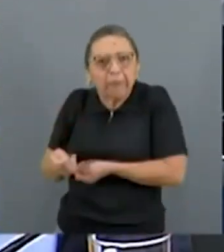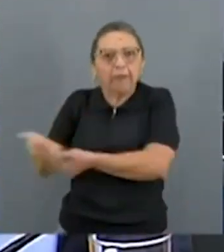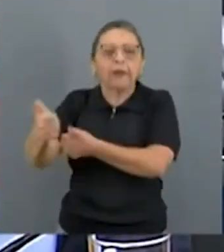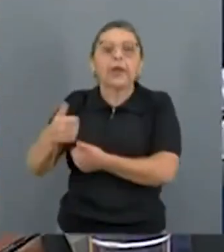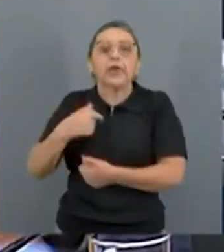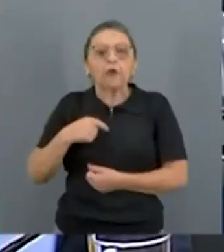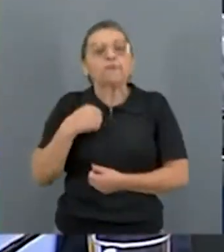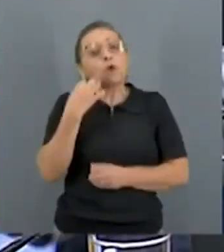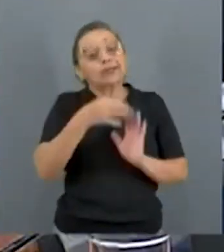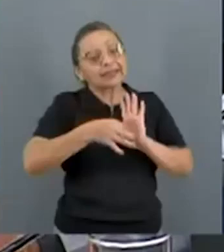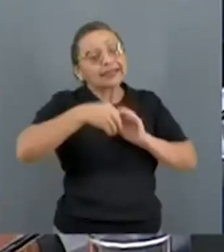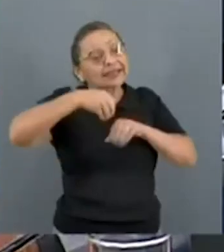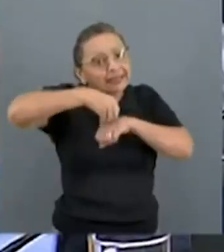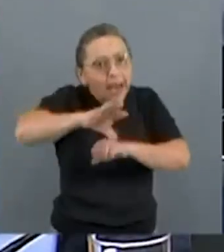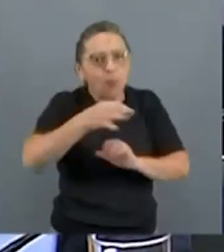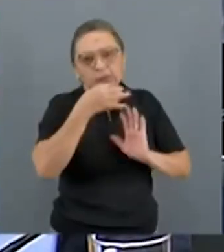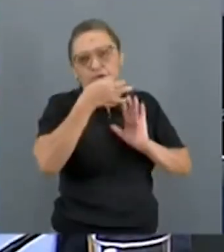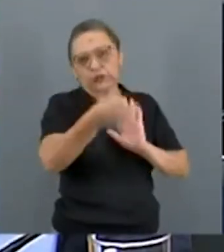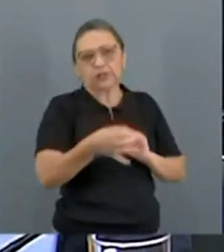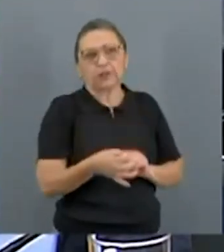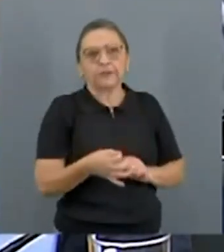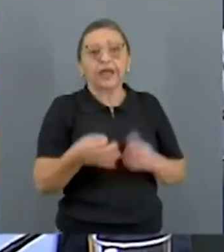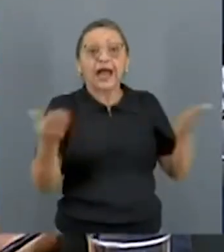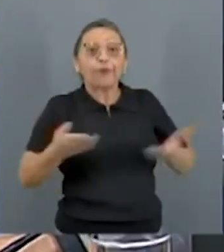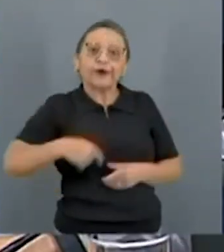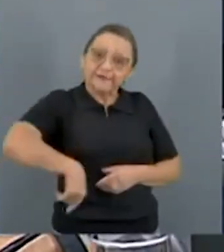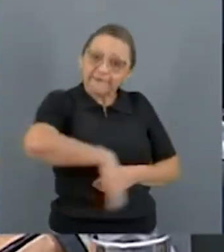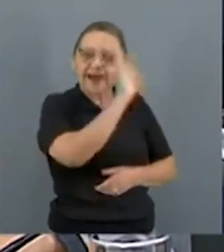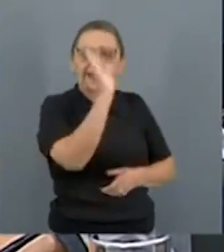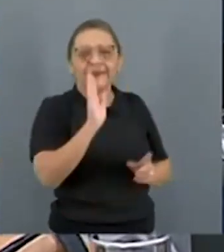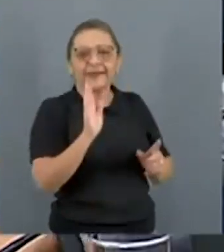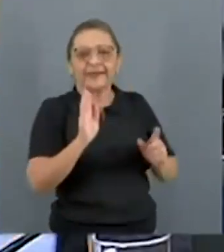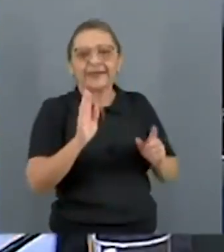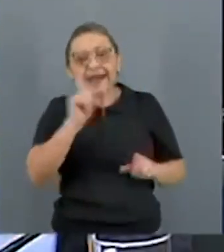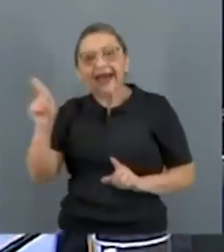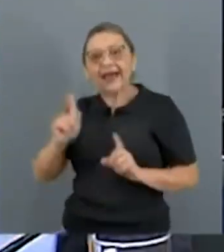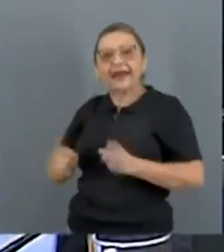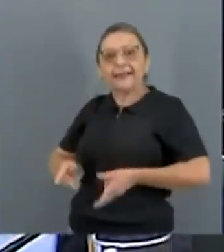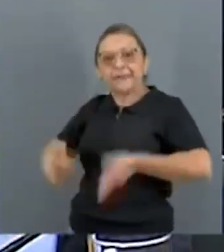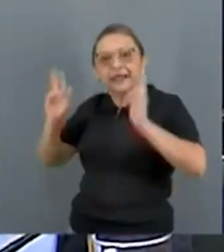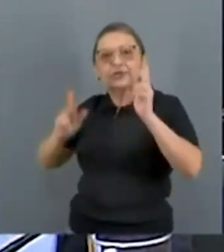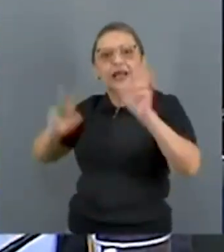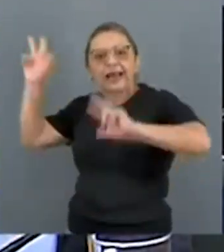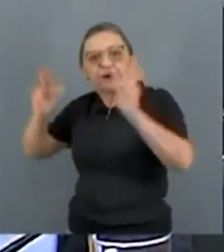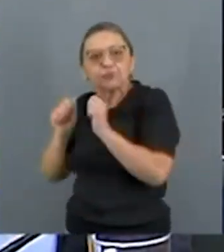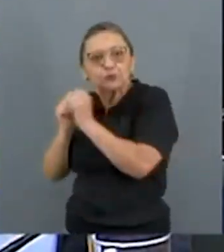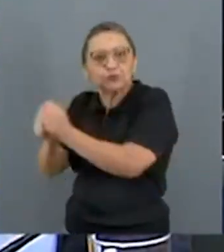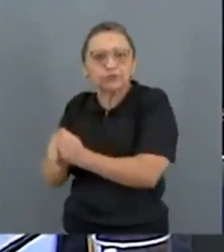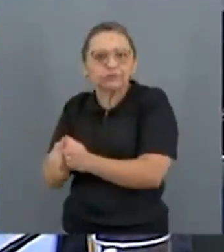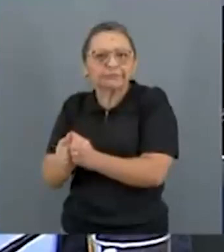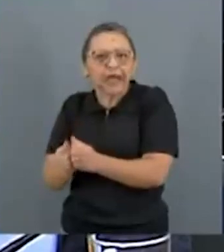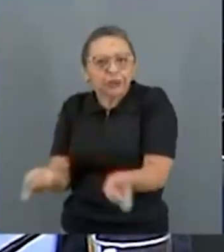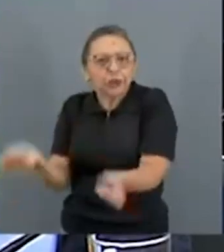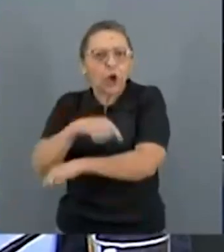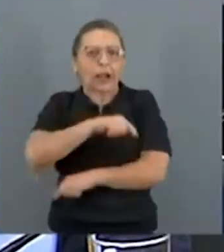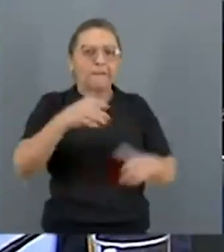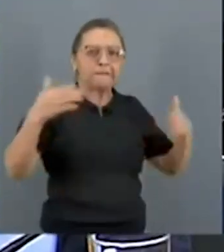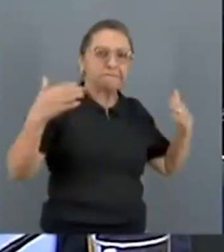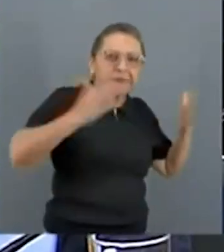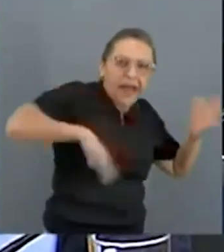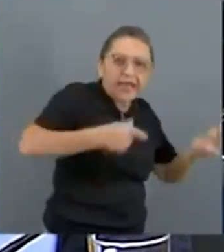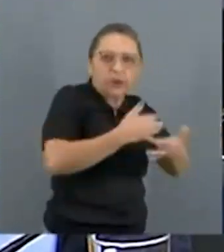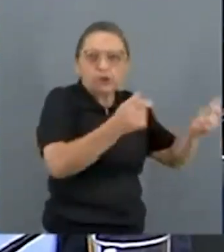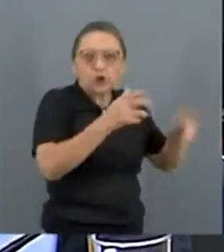vou dar uma sugestão muito boa. Vai agora passar o carnaval lá com eles, em vez de ir para a praia, para ir para hotel luxuoso, polícia, aí é deputados